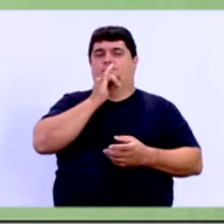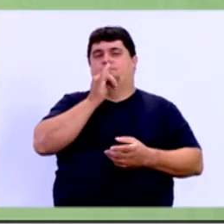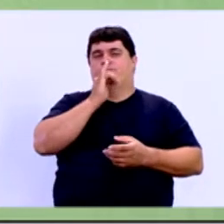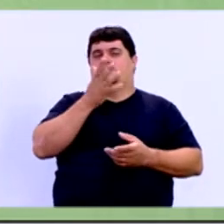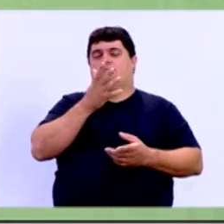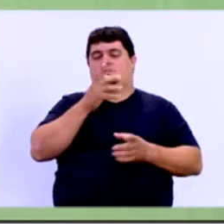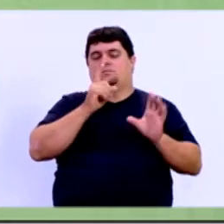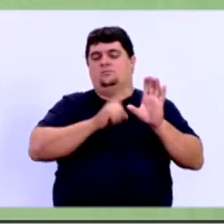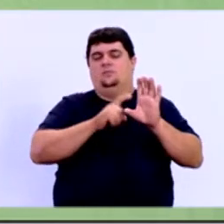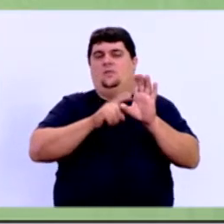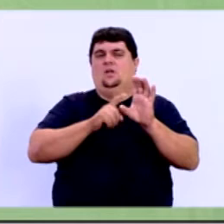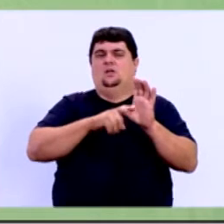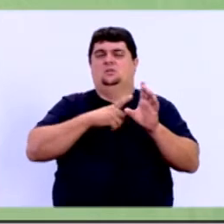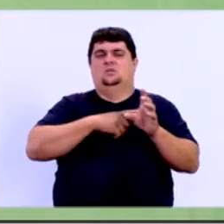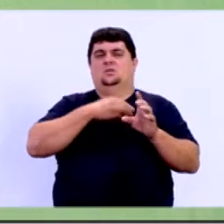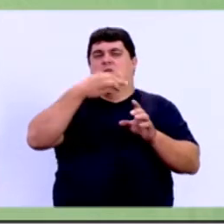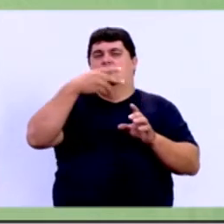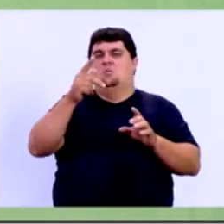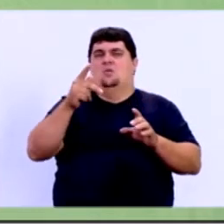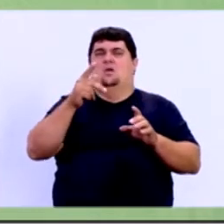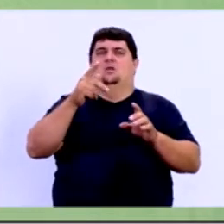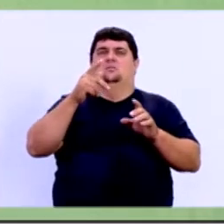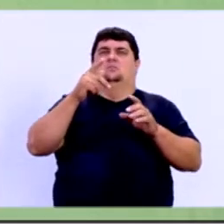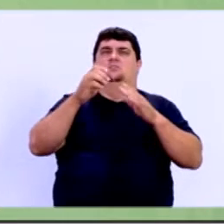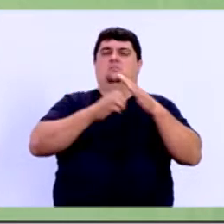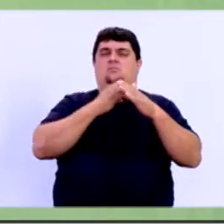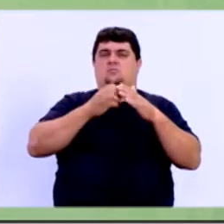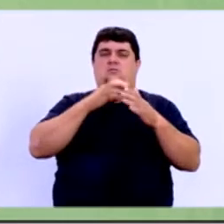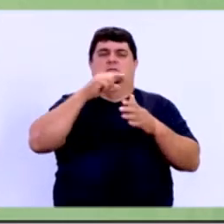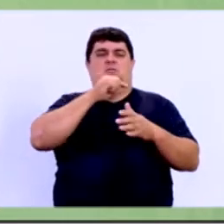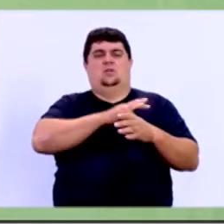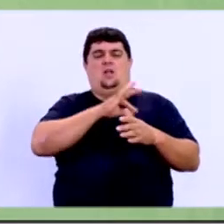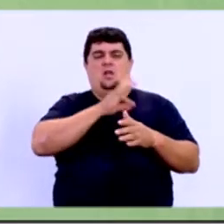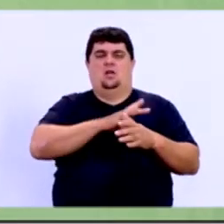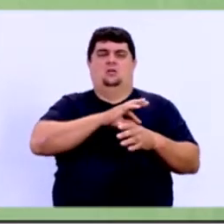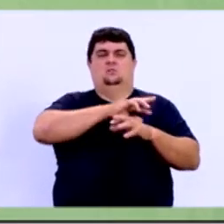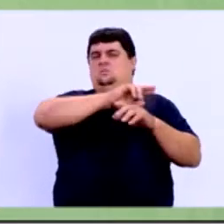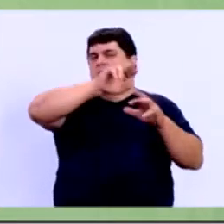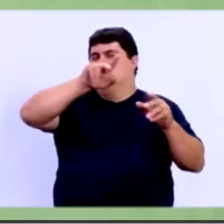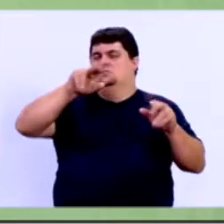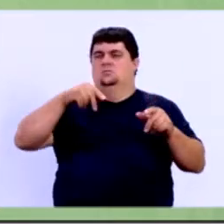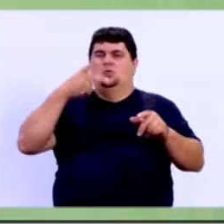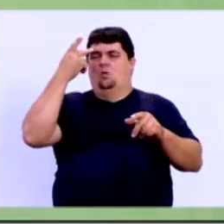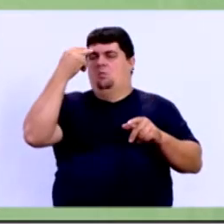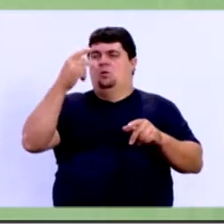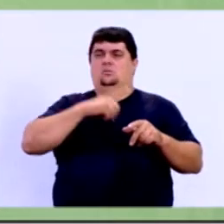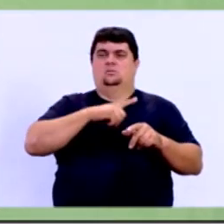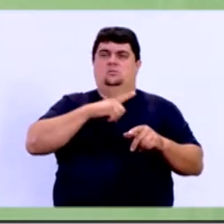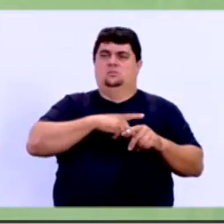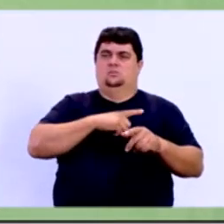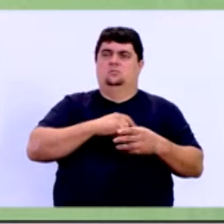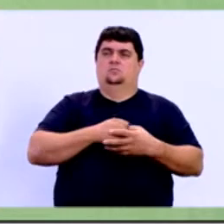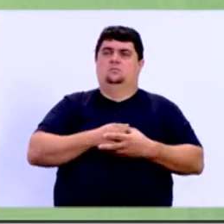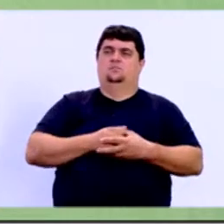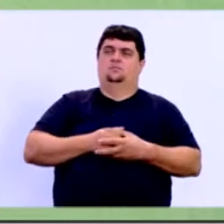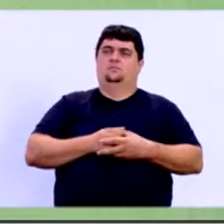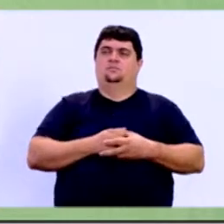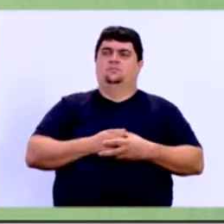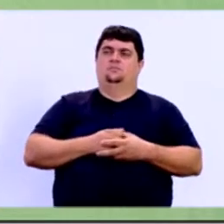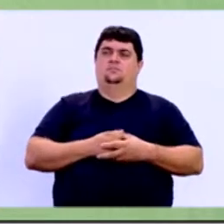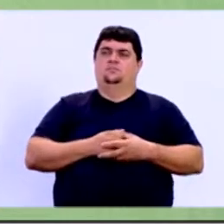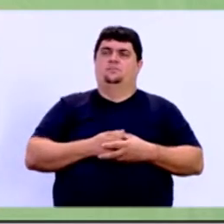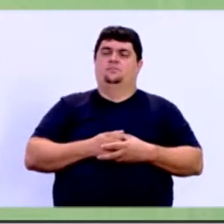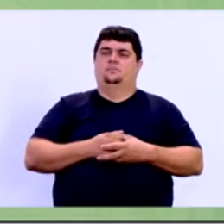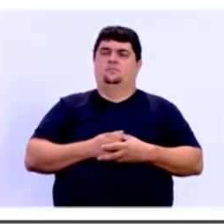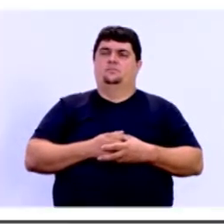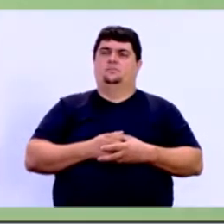que ocorrem com materiais de escritório, com salários, né? São despesas corriqueiras de uma organização, tá?